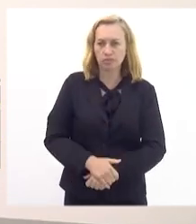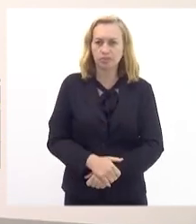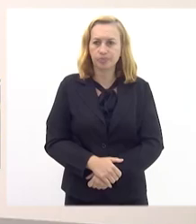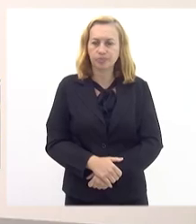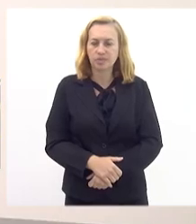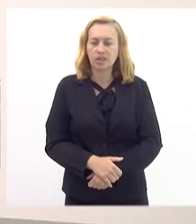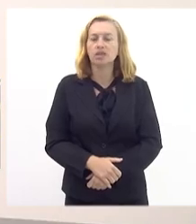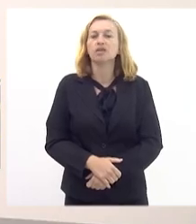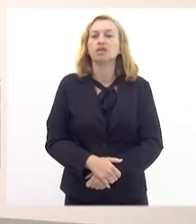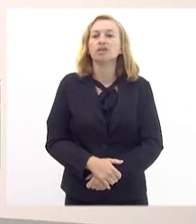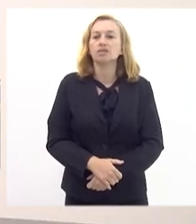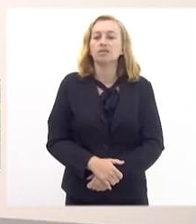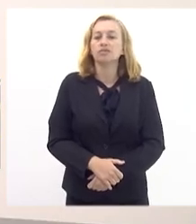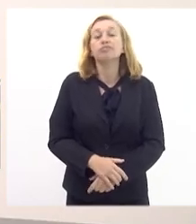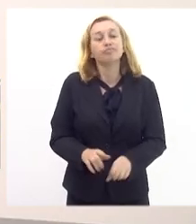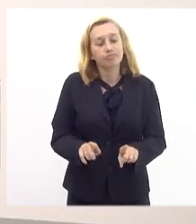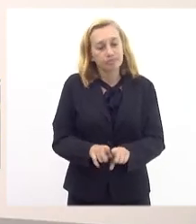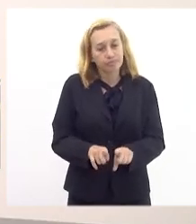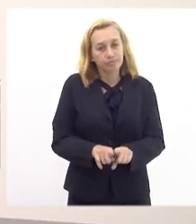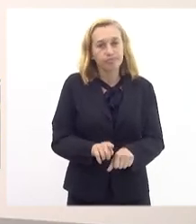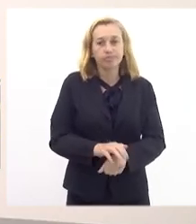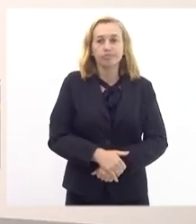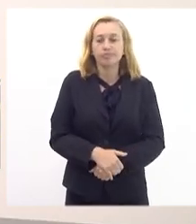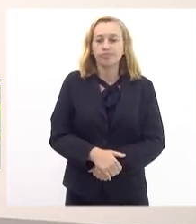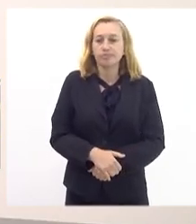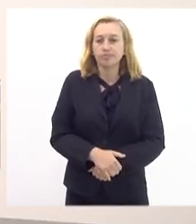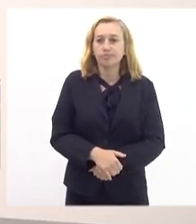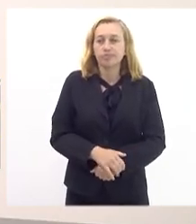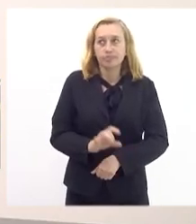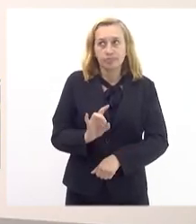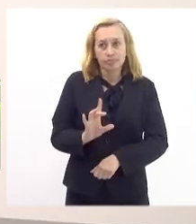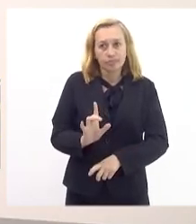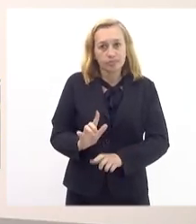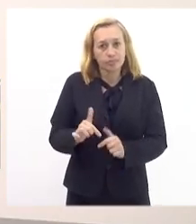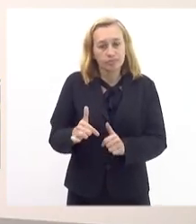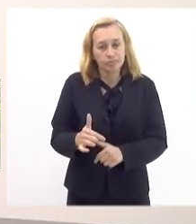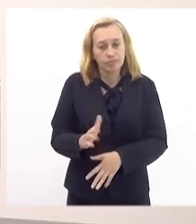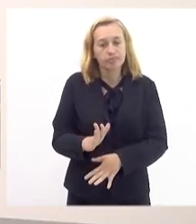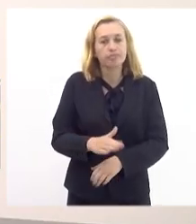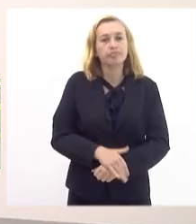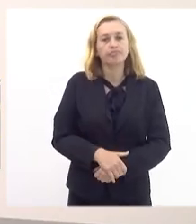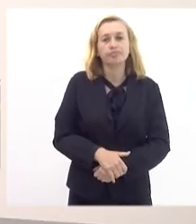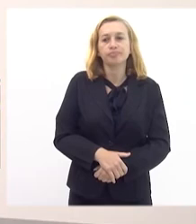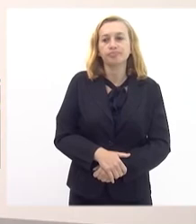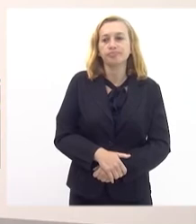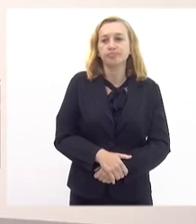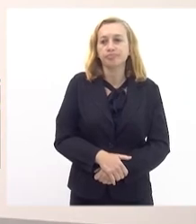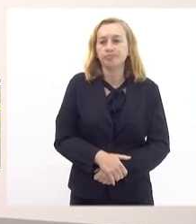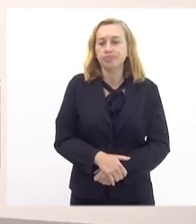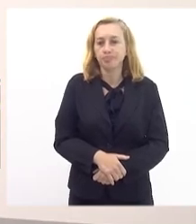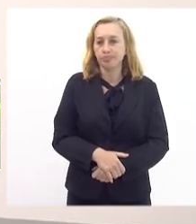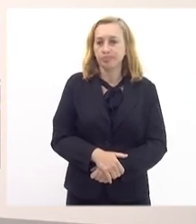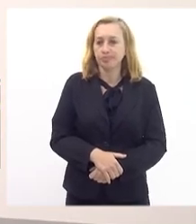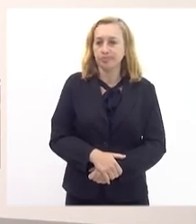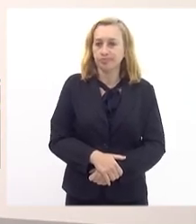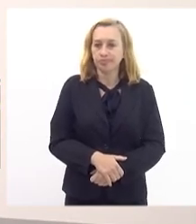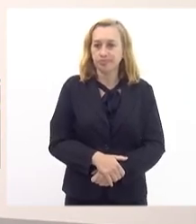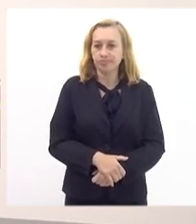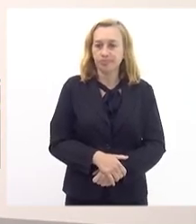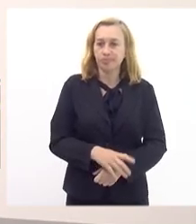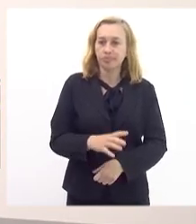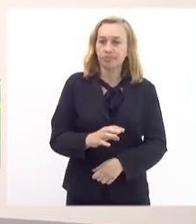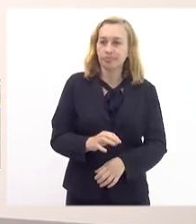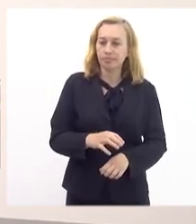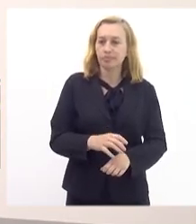e sem sem considerar ainda isso operação sem considerar as emissões indiretas de